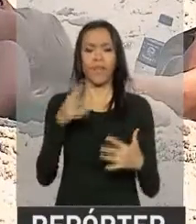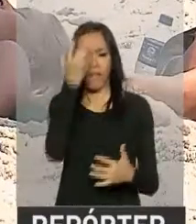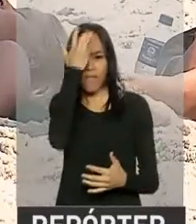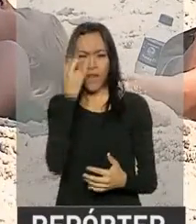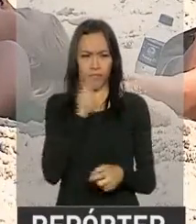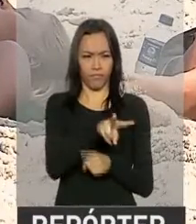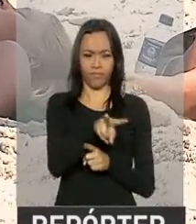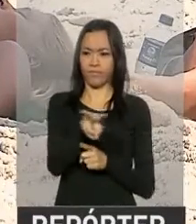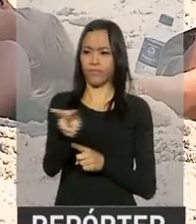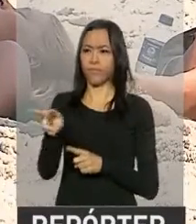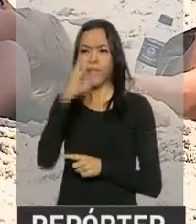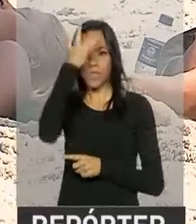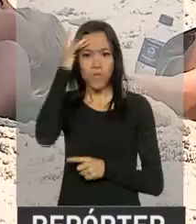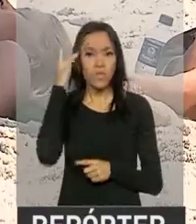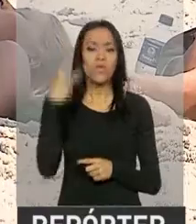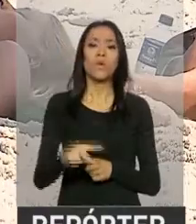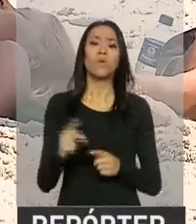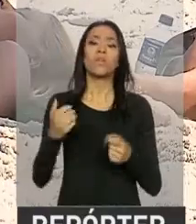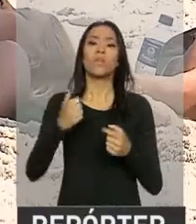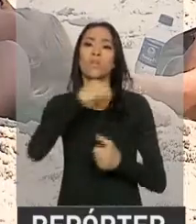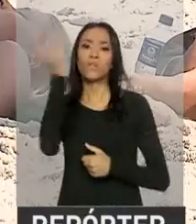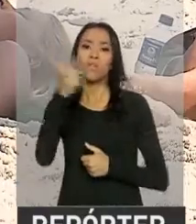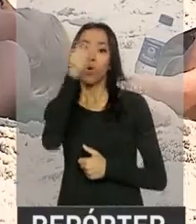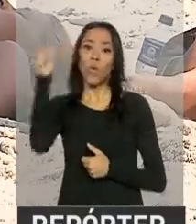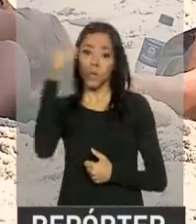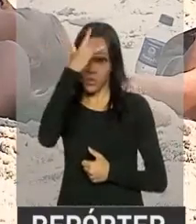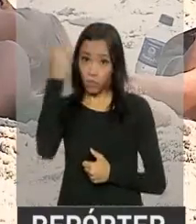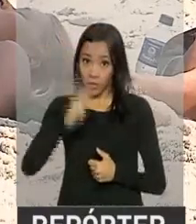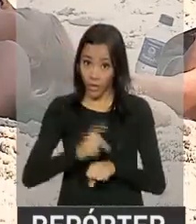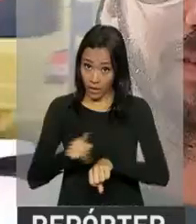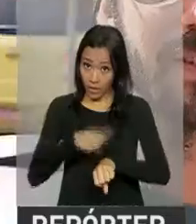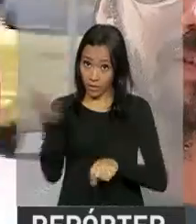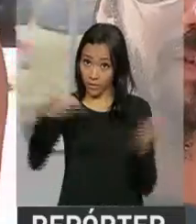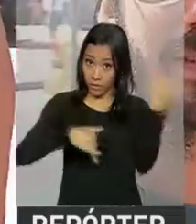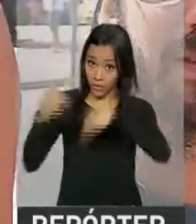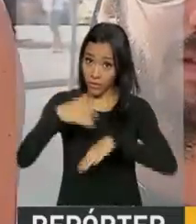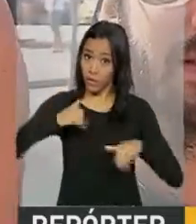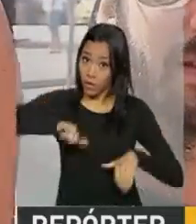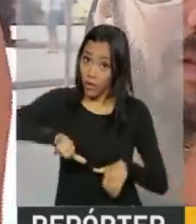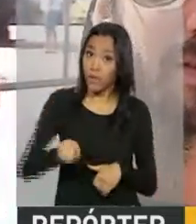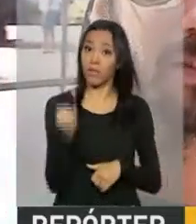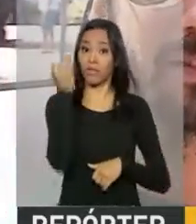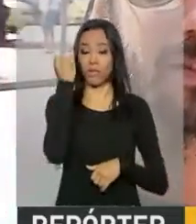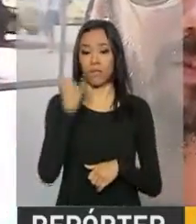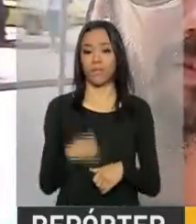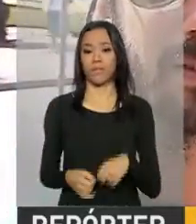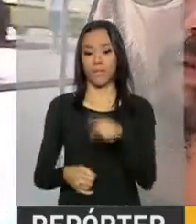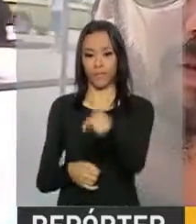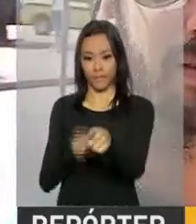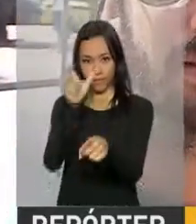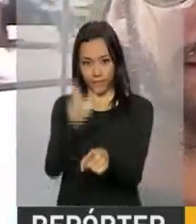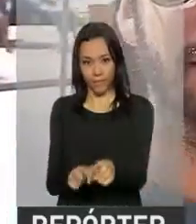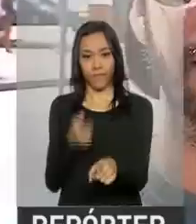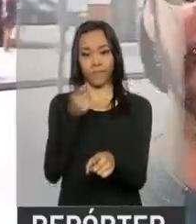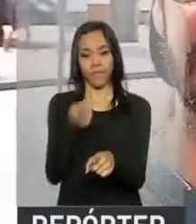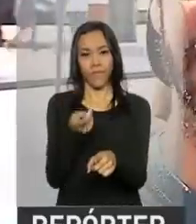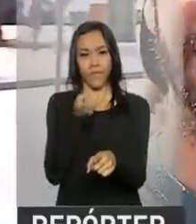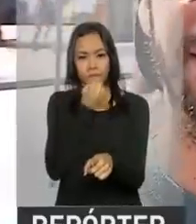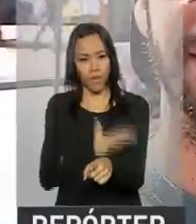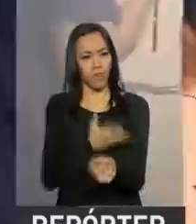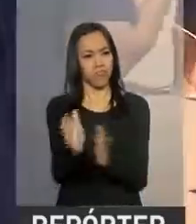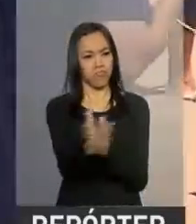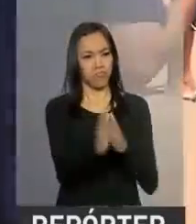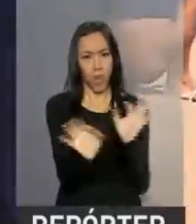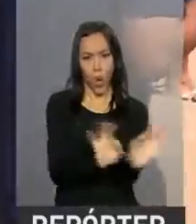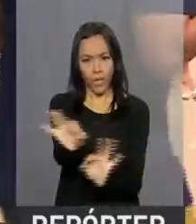que os turistas brasileiros e estrangeiros estão aproveitando o ano felicidade no brasileiro porque foram capazes de arranjar atuar